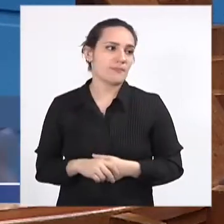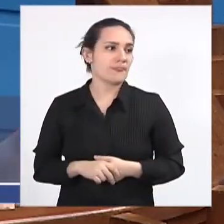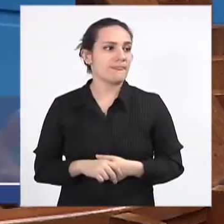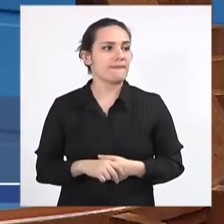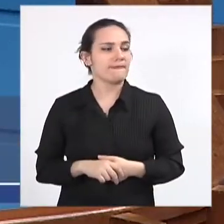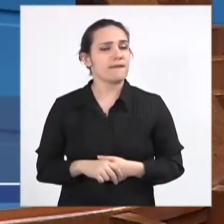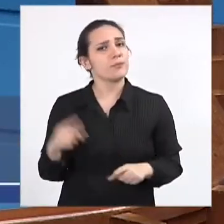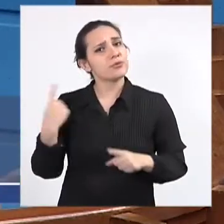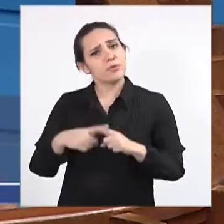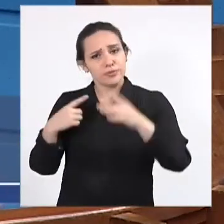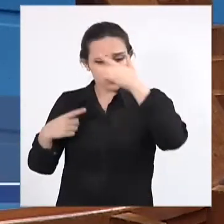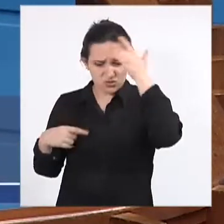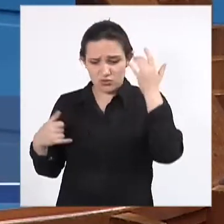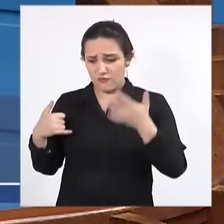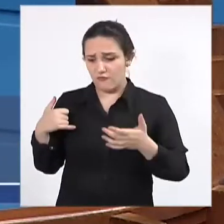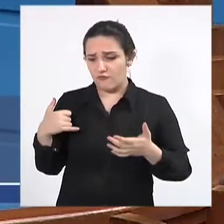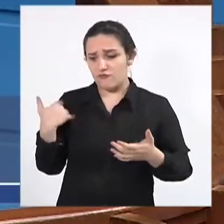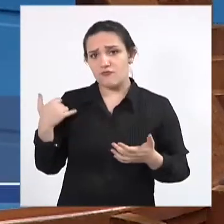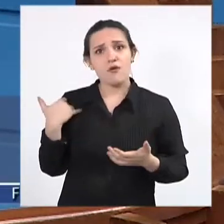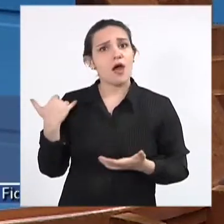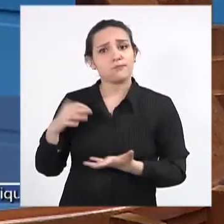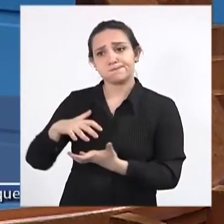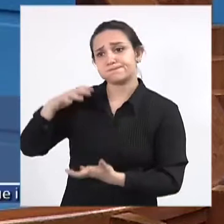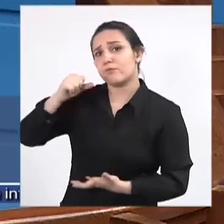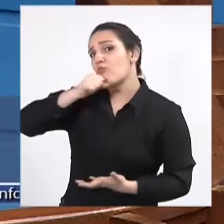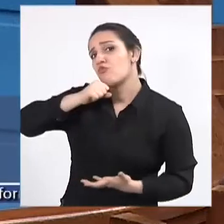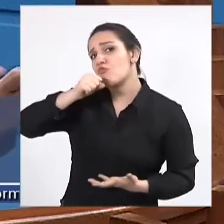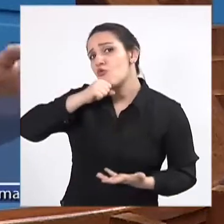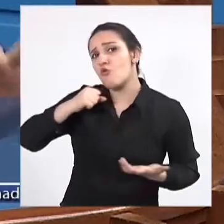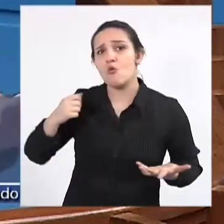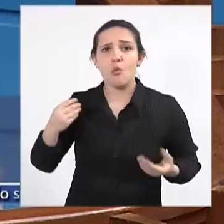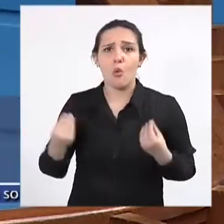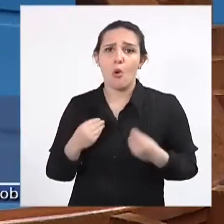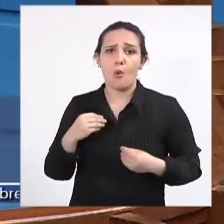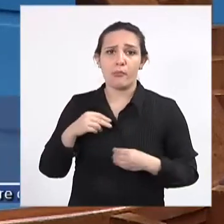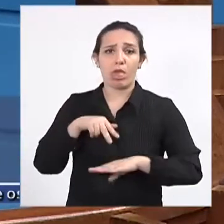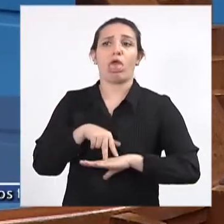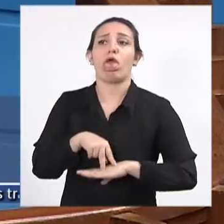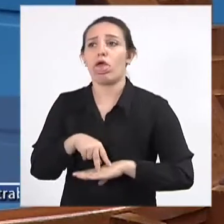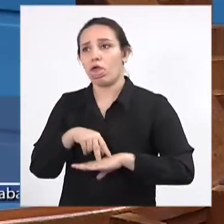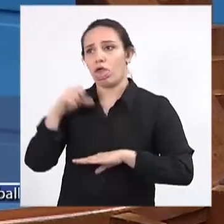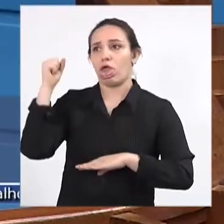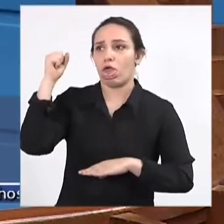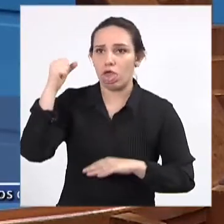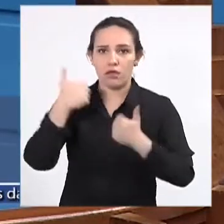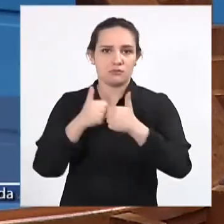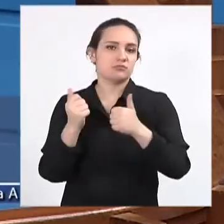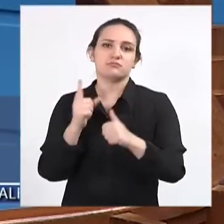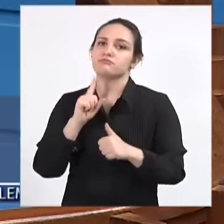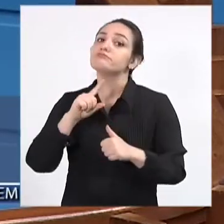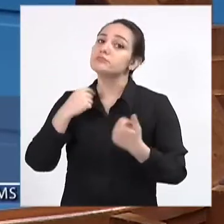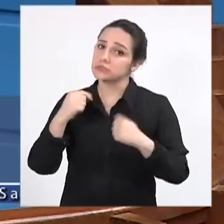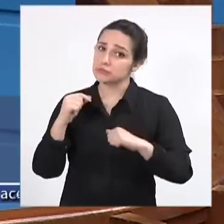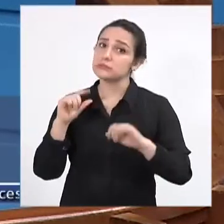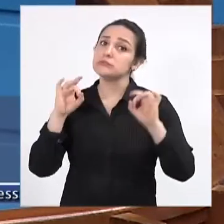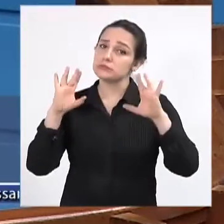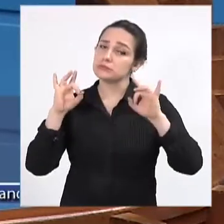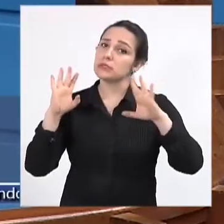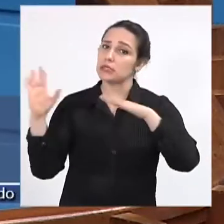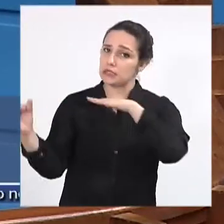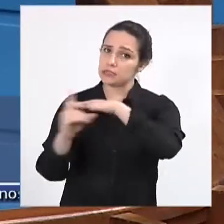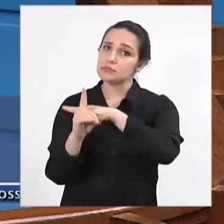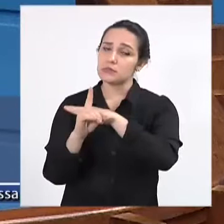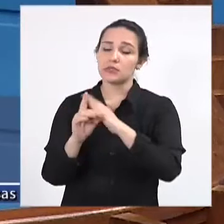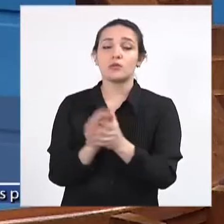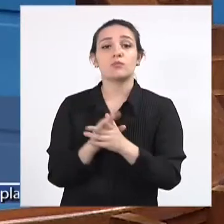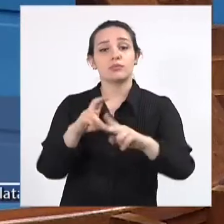que pelas condições próprias da idade, evidentemente que ele tem que ter um tratamento diferenciado. Então, nesse 1º de outubro,